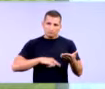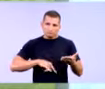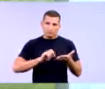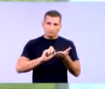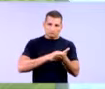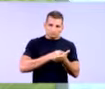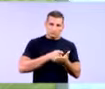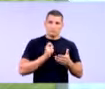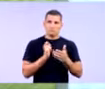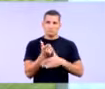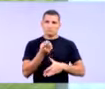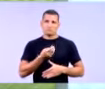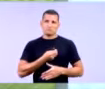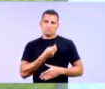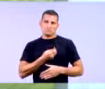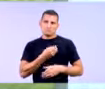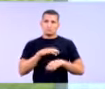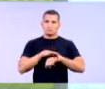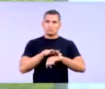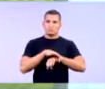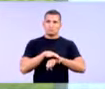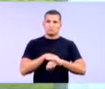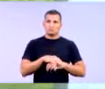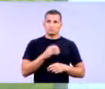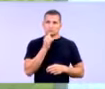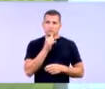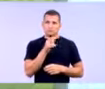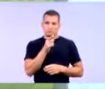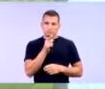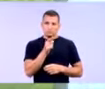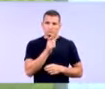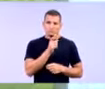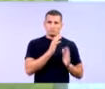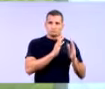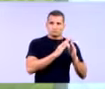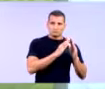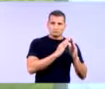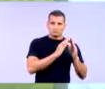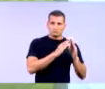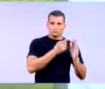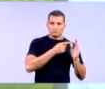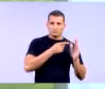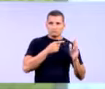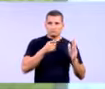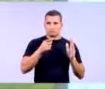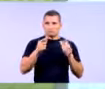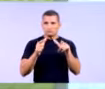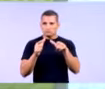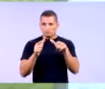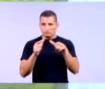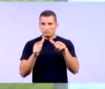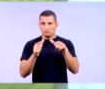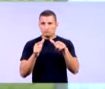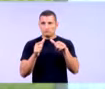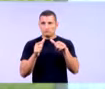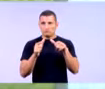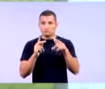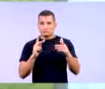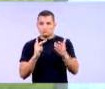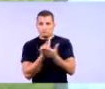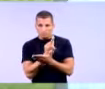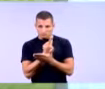de vida. Digamos que você saiu de casa para ir para o trabalho, para o seu estágio. Aconteceu